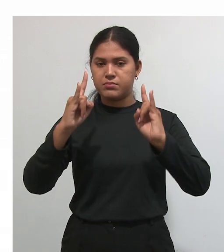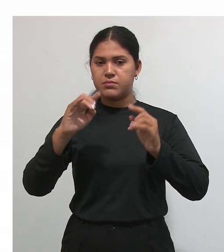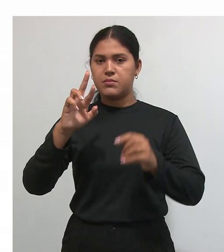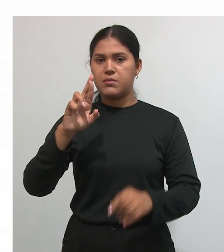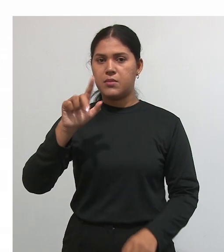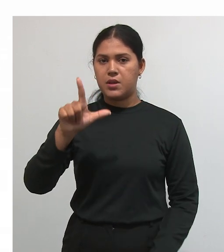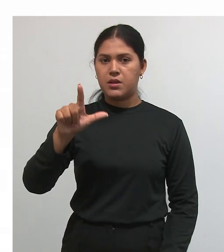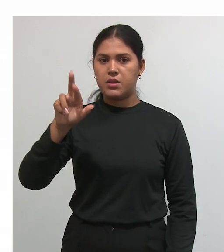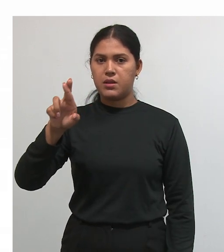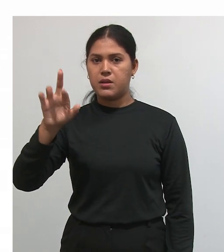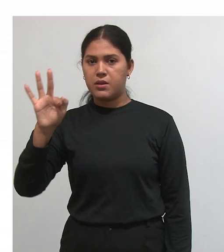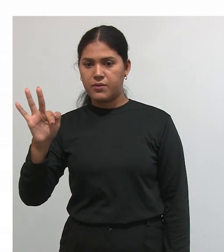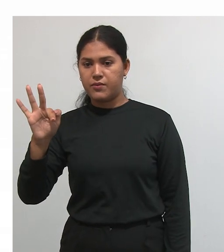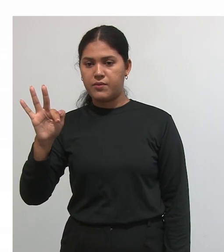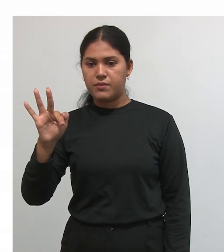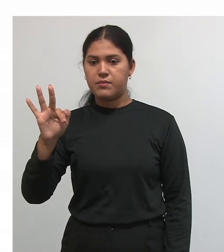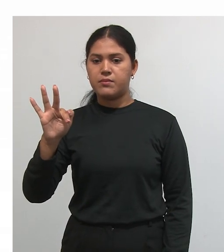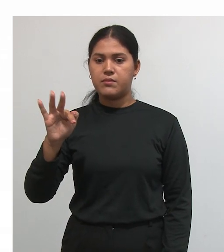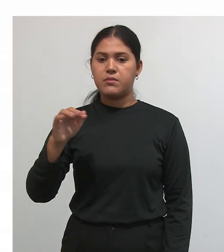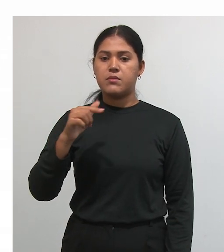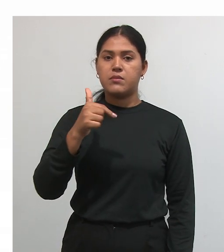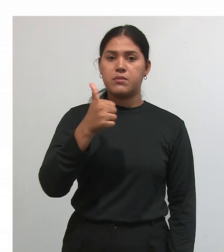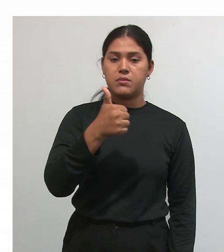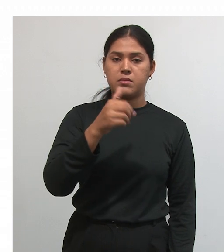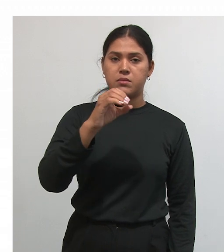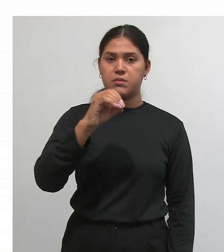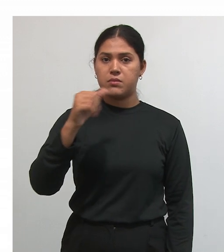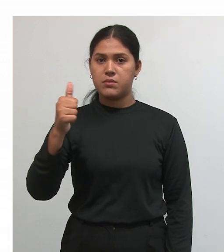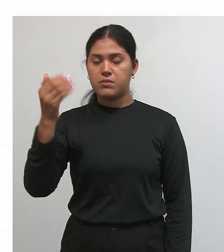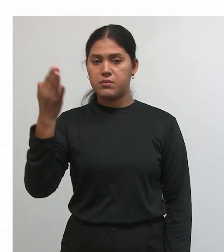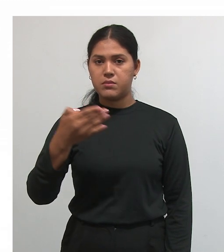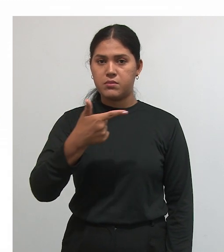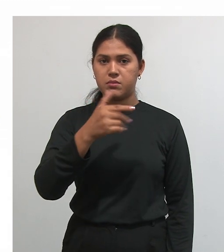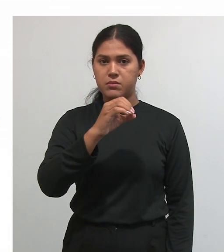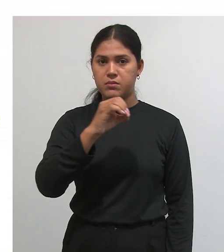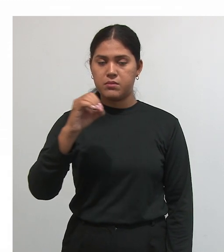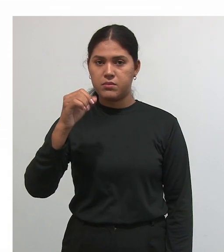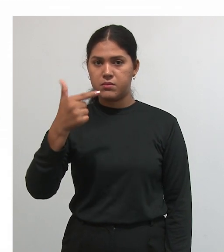na LRF, na Lei 101 de 2000.